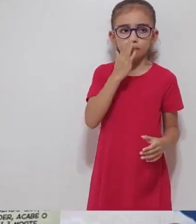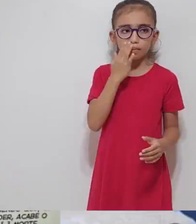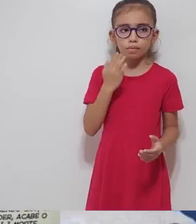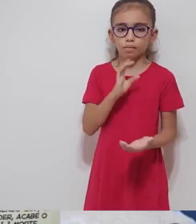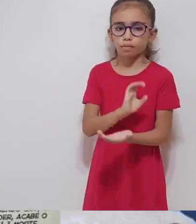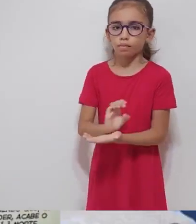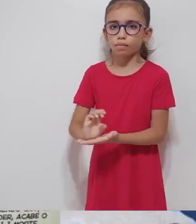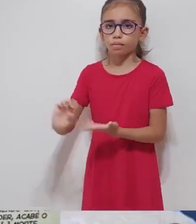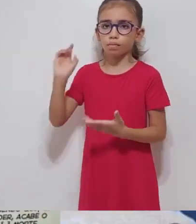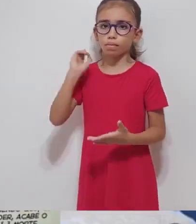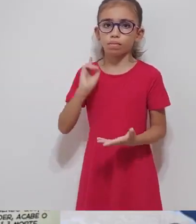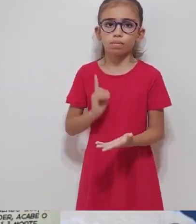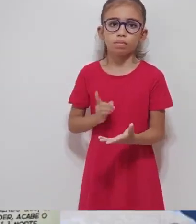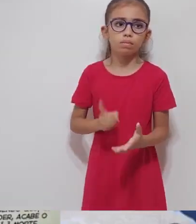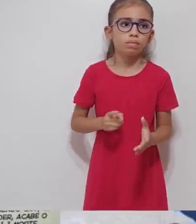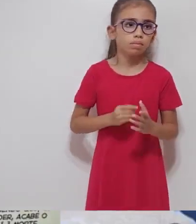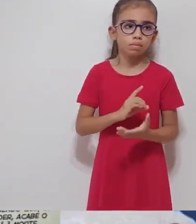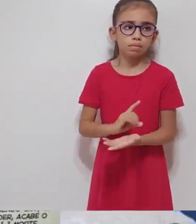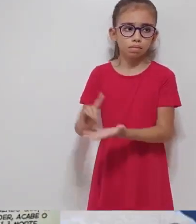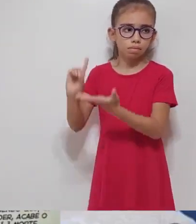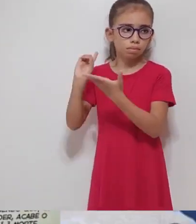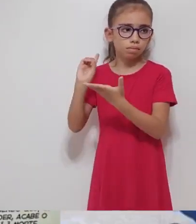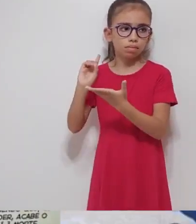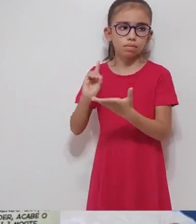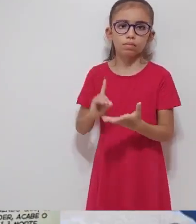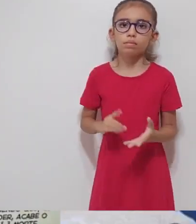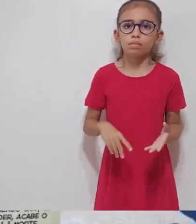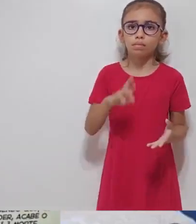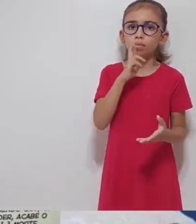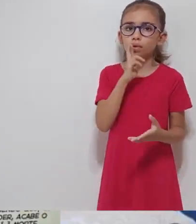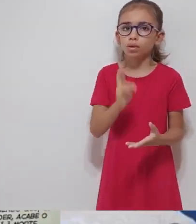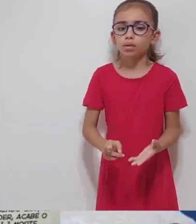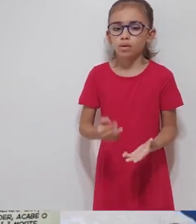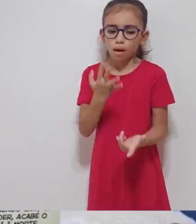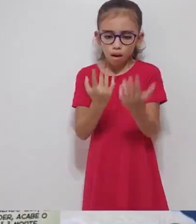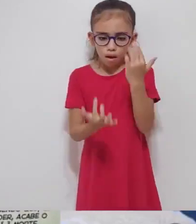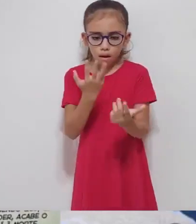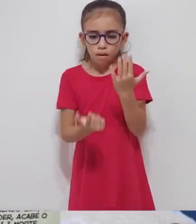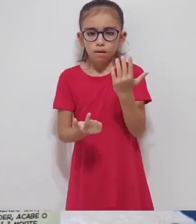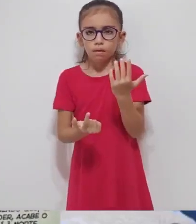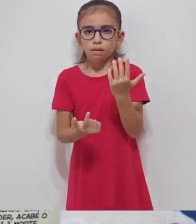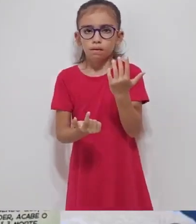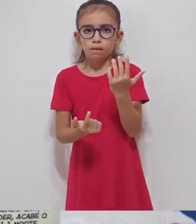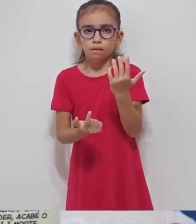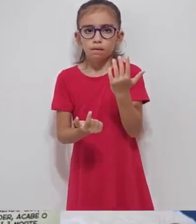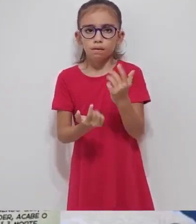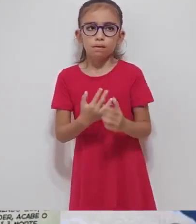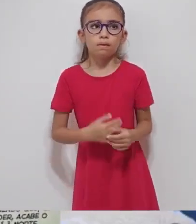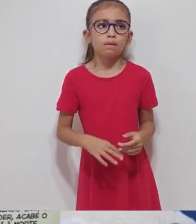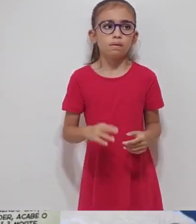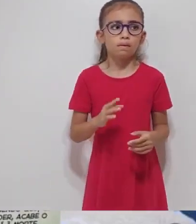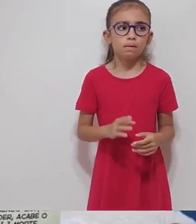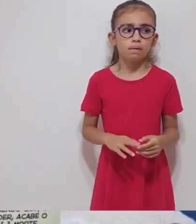momento para o povo essa situação. Disse que o Deus que responder com fogo aqui,